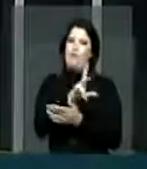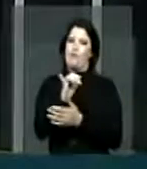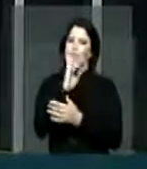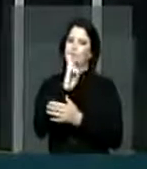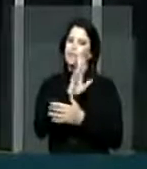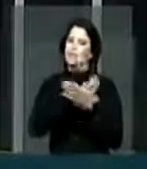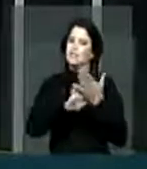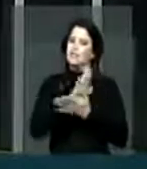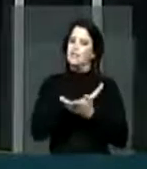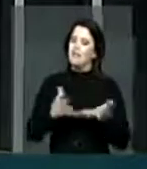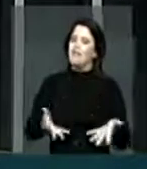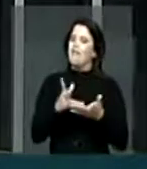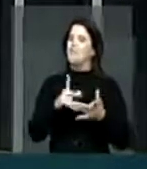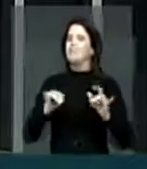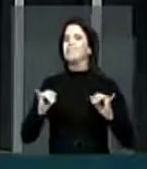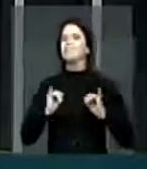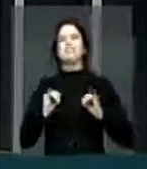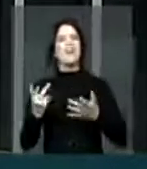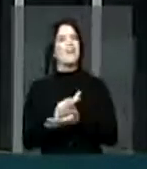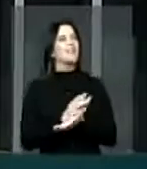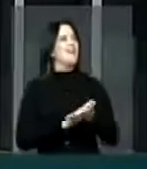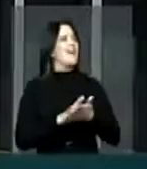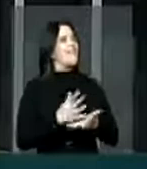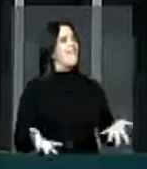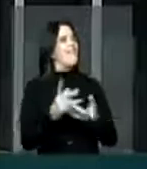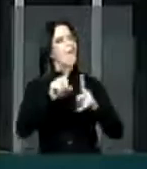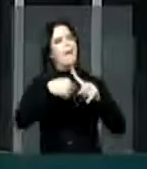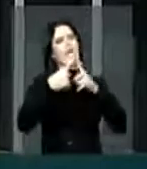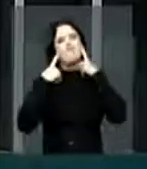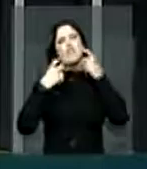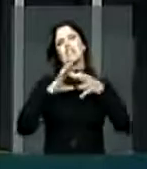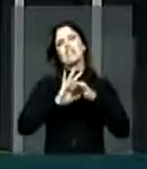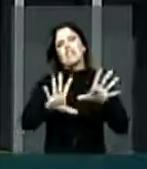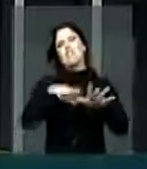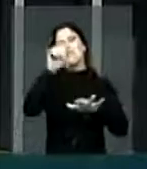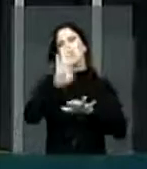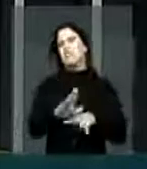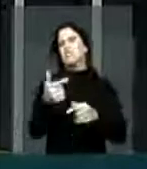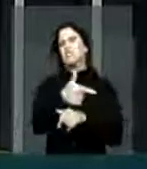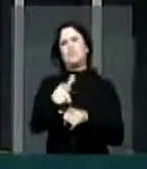julgados, incentivando a impunidade e a criminalidade. Fica aqui o nosso apelo para que